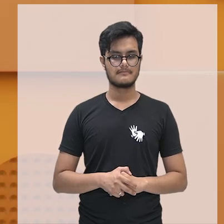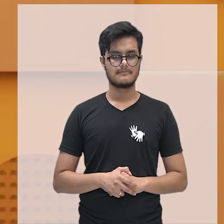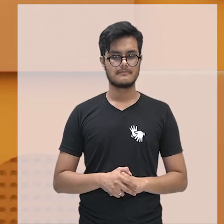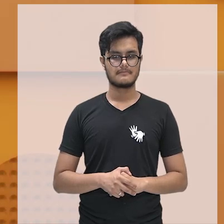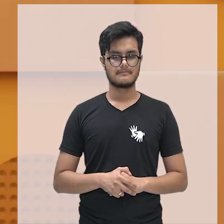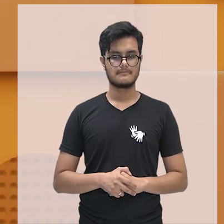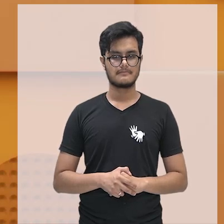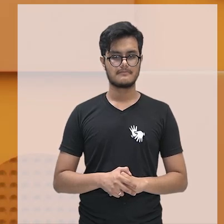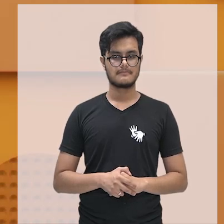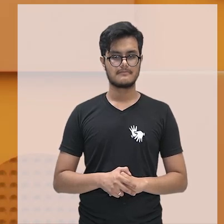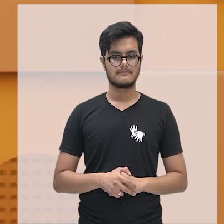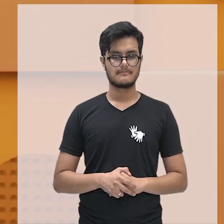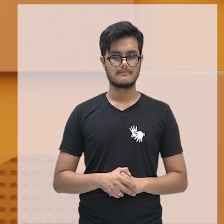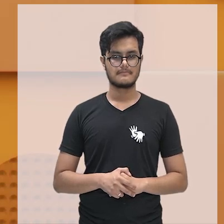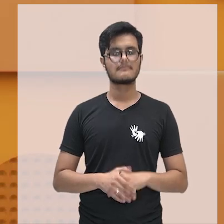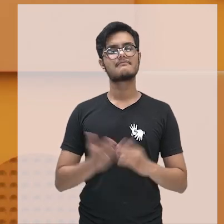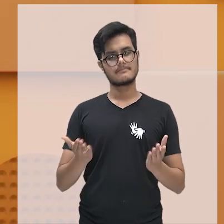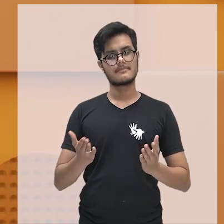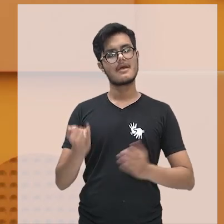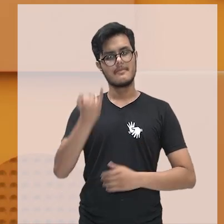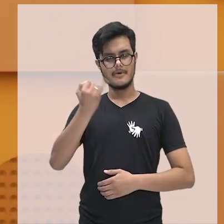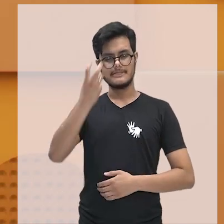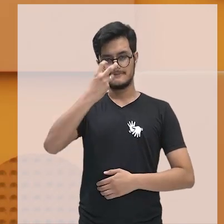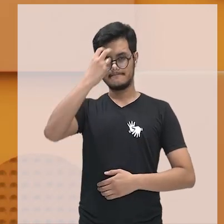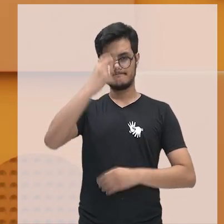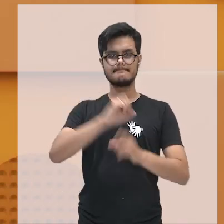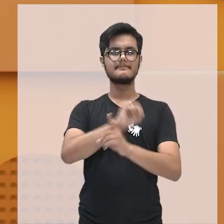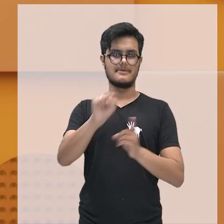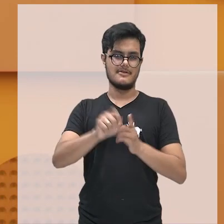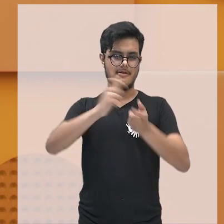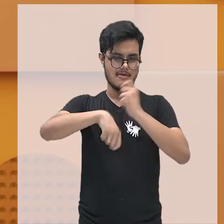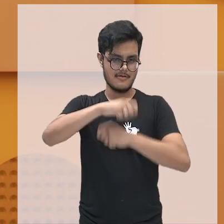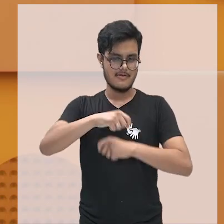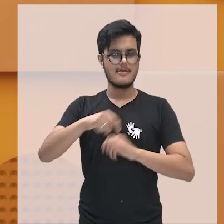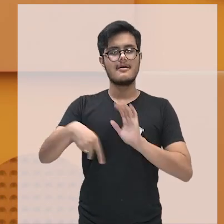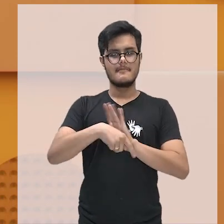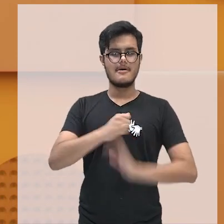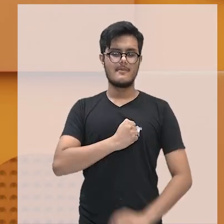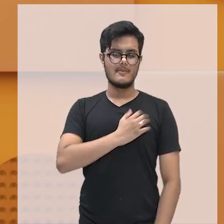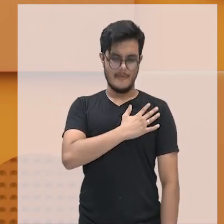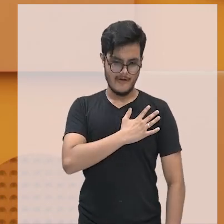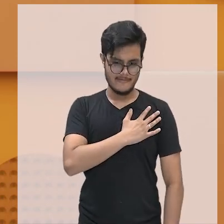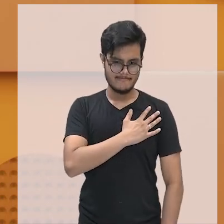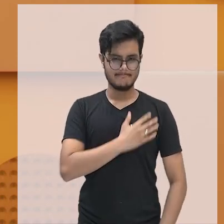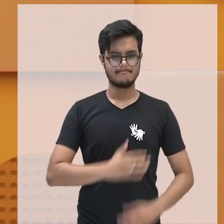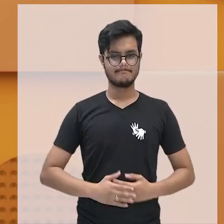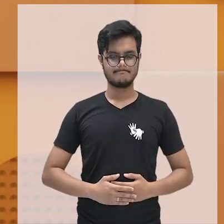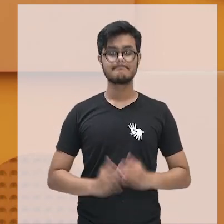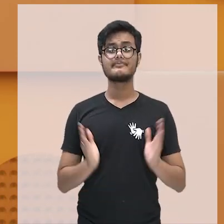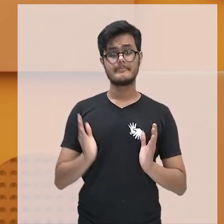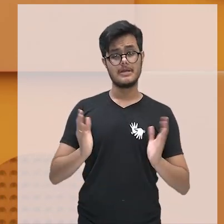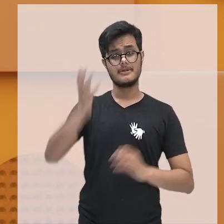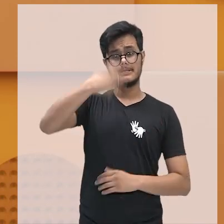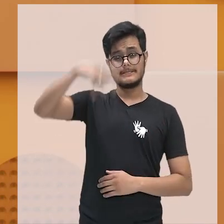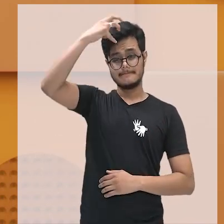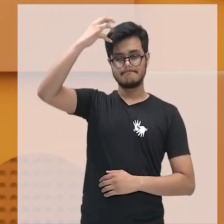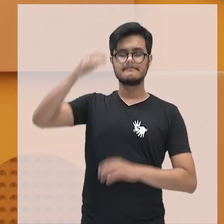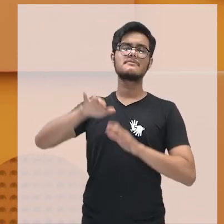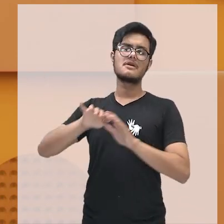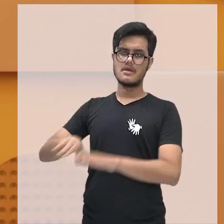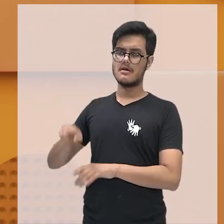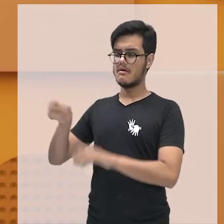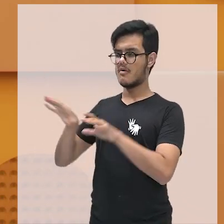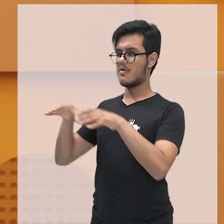representatividade política econômica e militar construída ali ao longo do tempo a influência etrusca vai